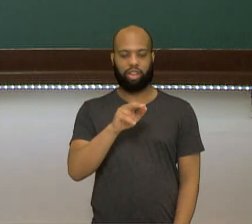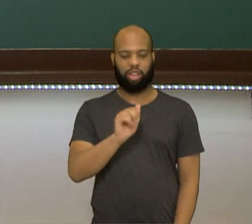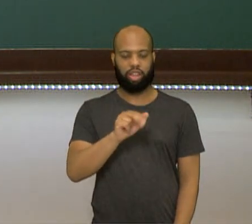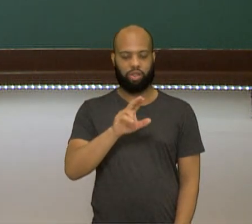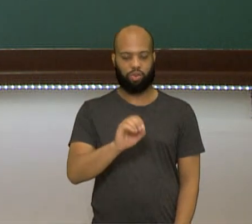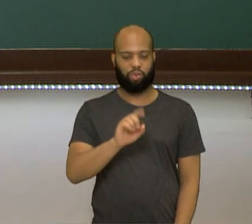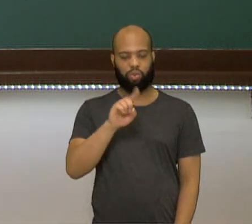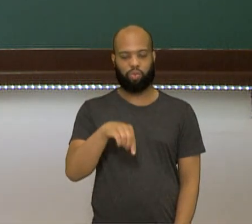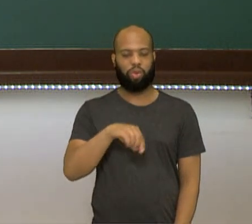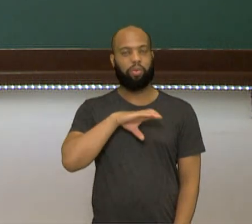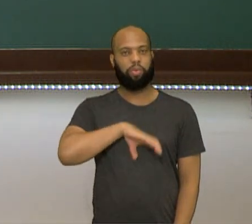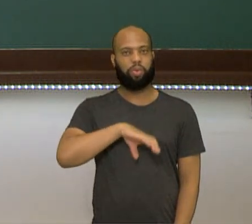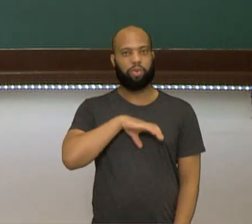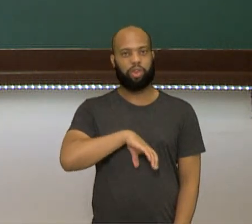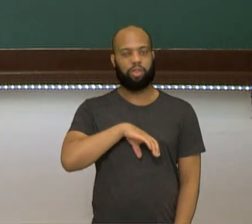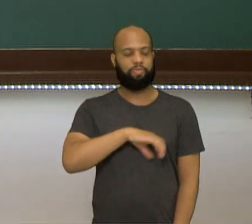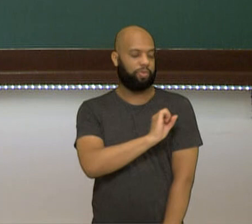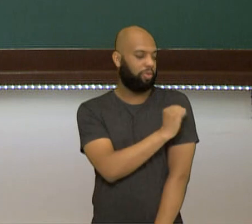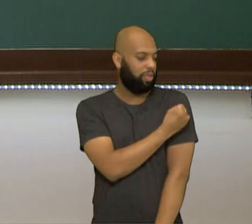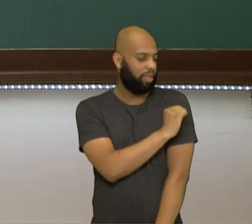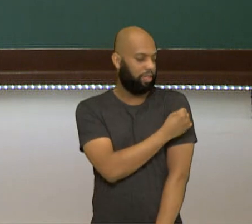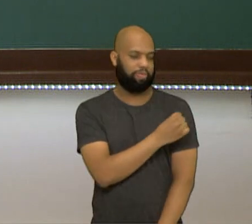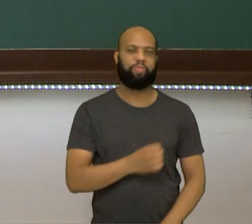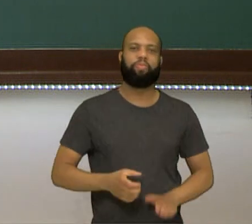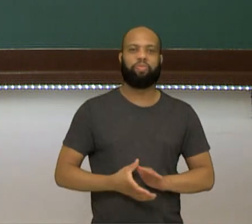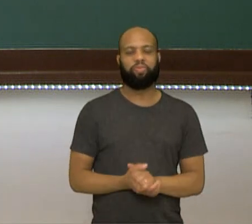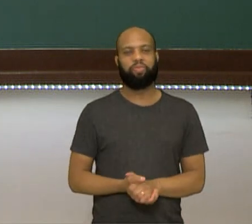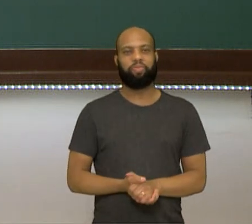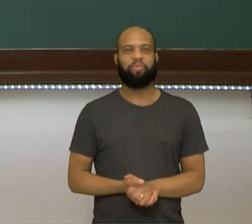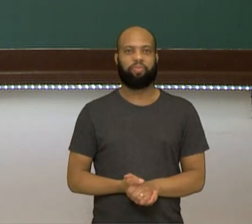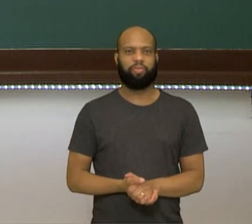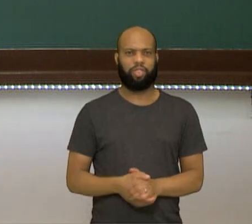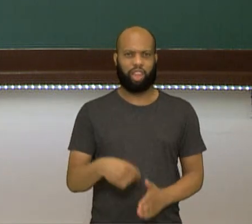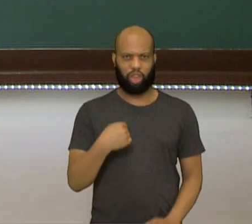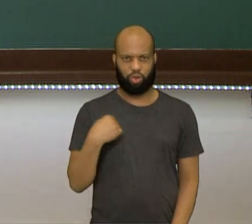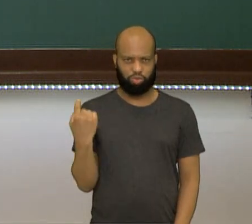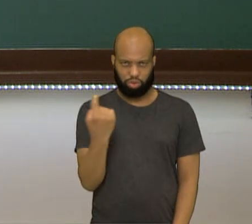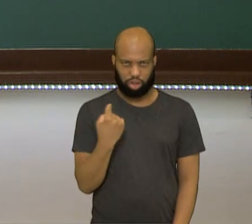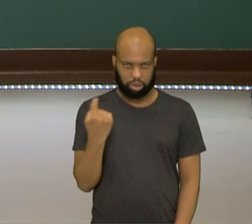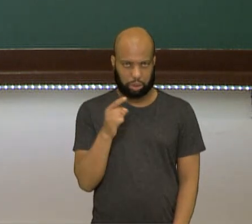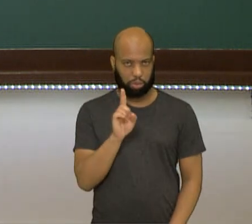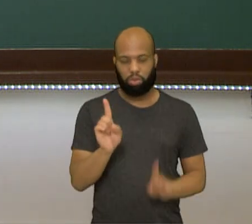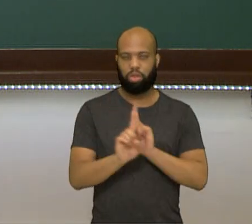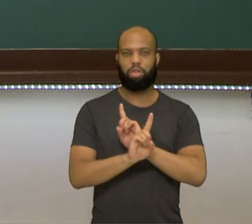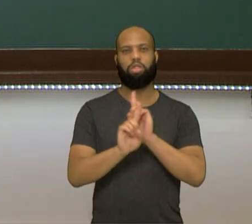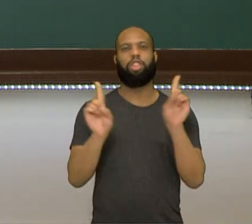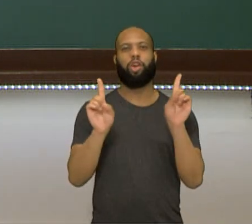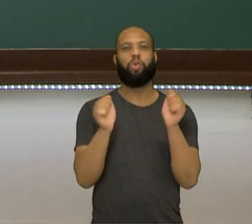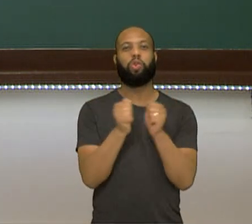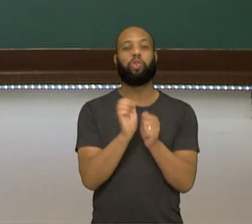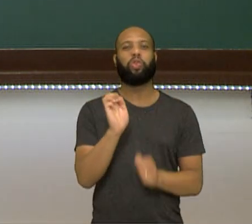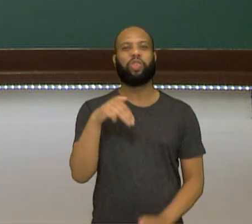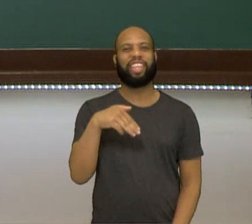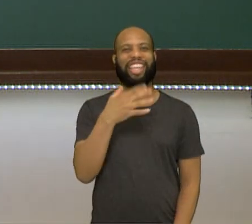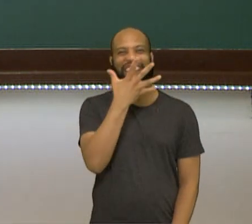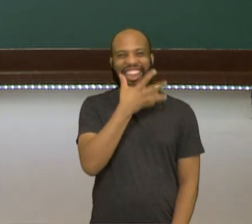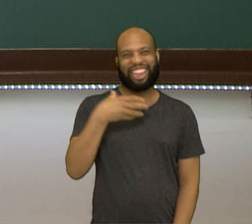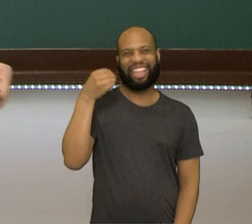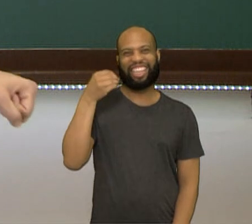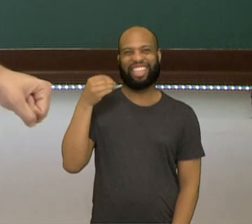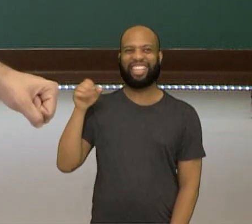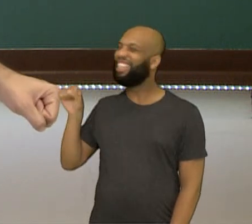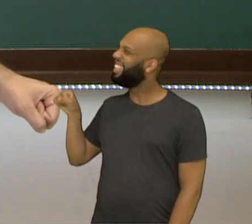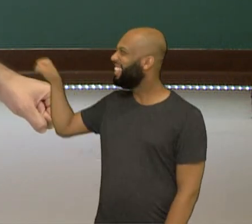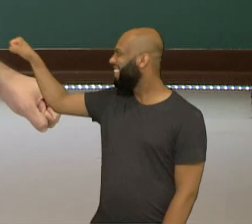língua portuguesa com o 8º ano. Mas eu não estou sozinho. Quem está comigo?